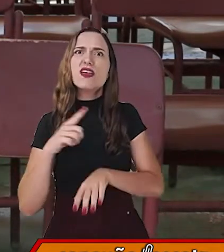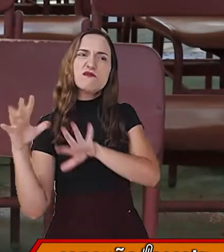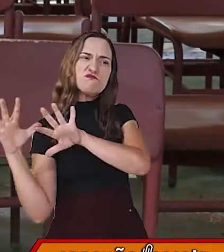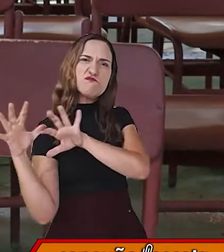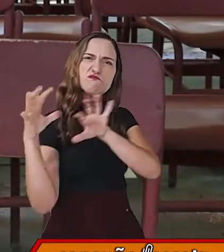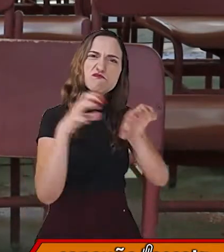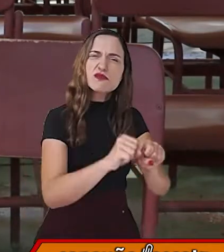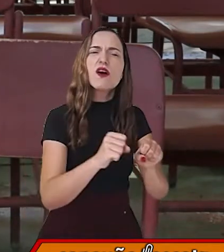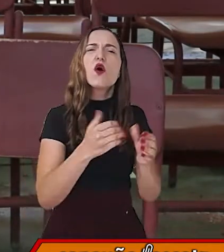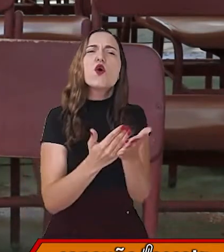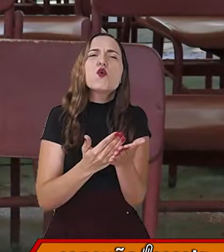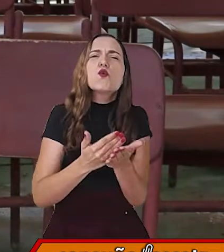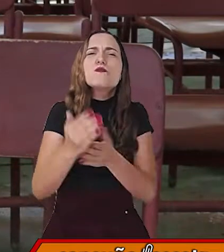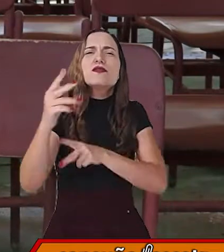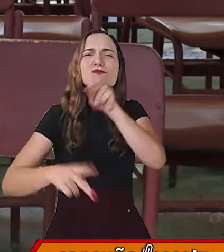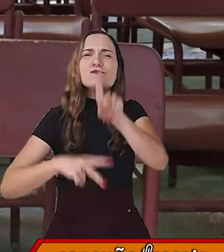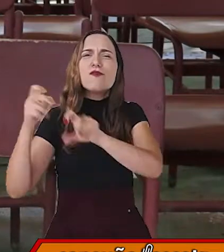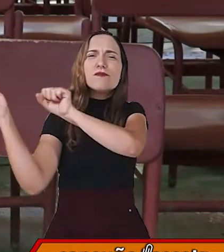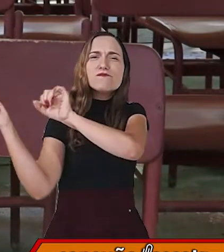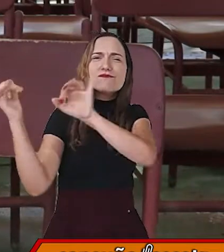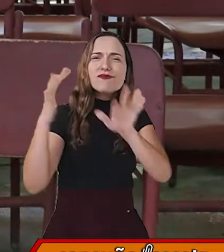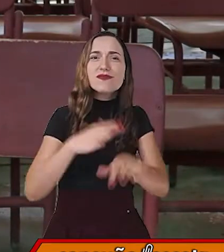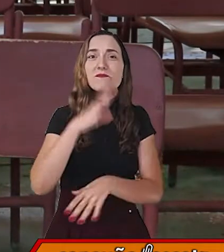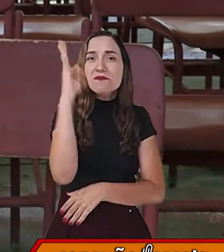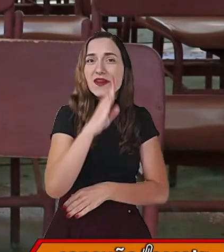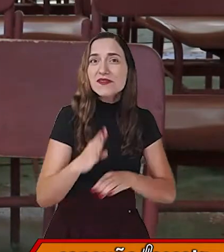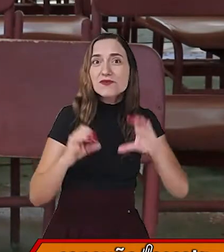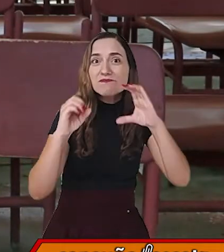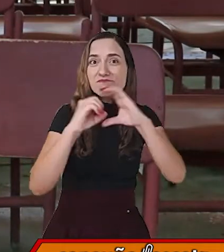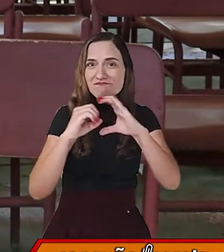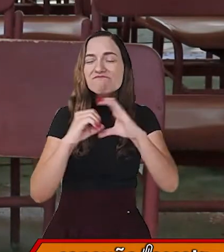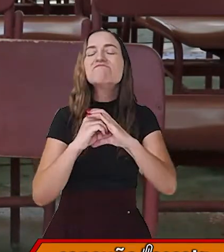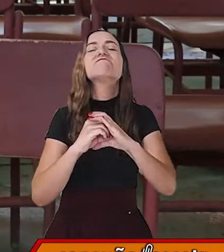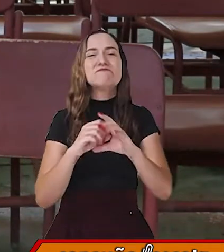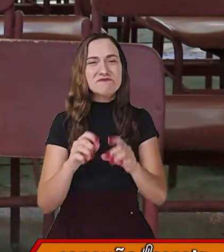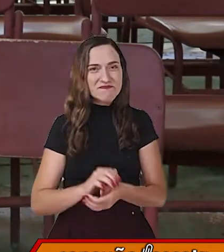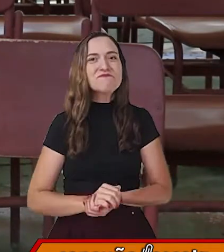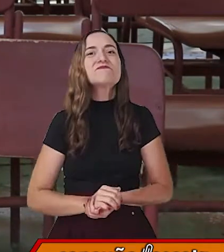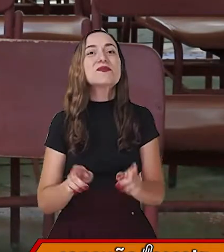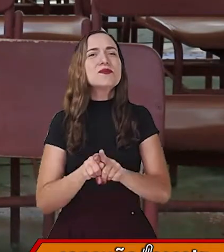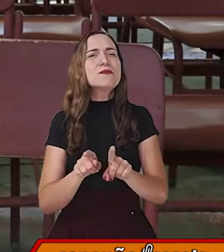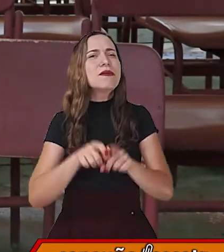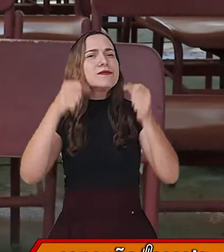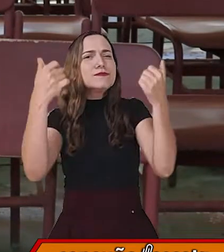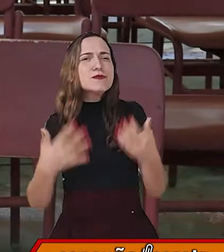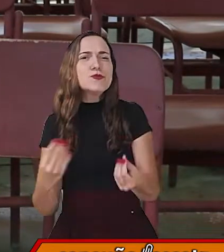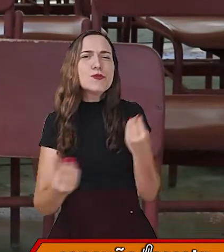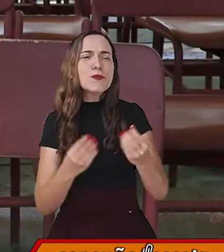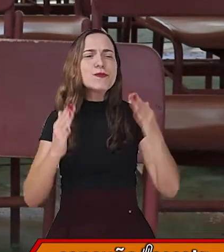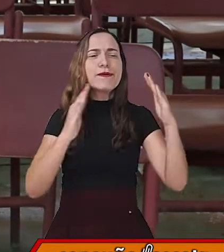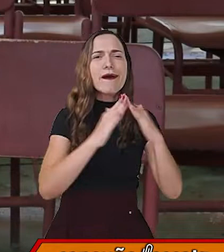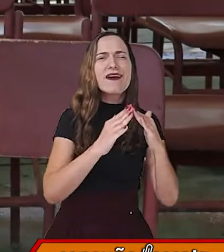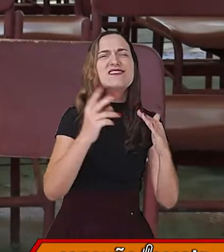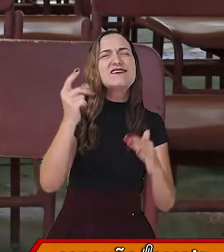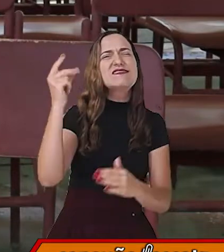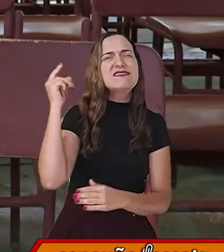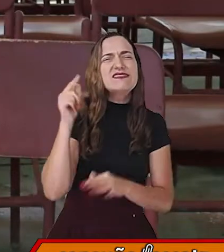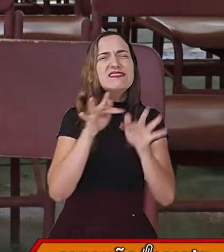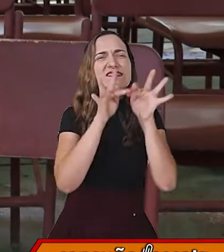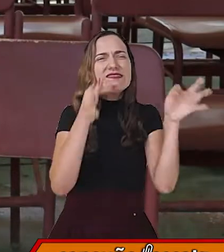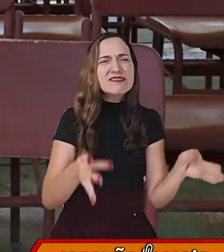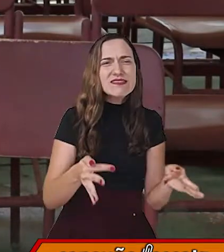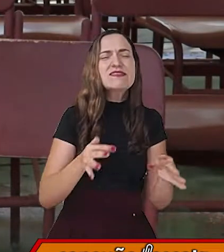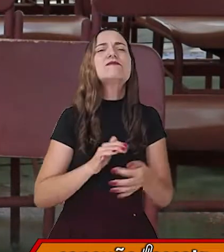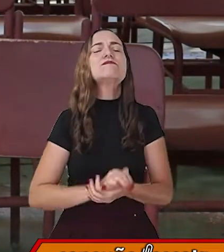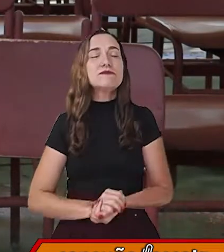como que foram os primeiros povos que aqui chegaram na nossa região, no Brasil Central. Falamos sobre como era uma casa de antigamente,